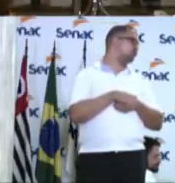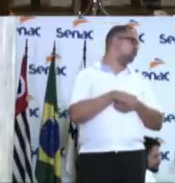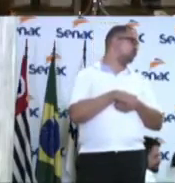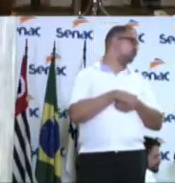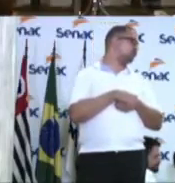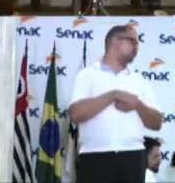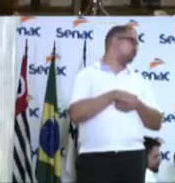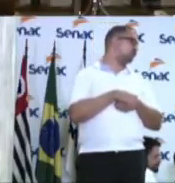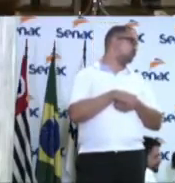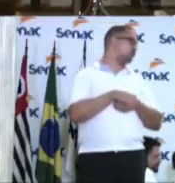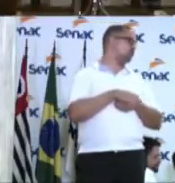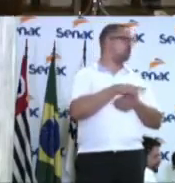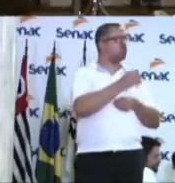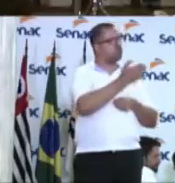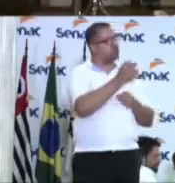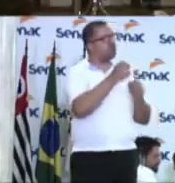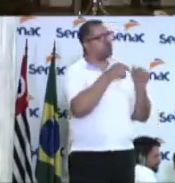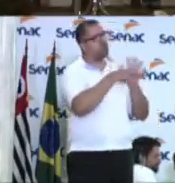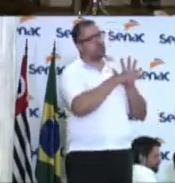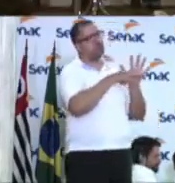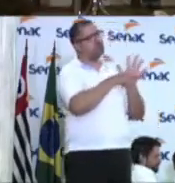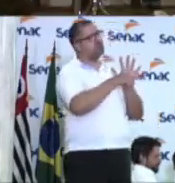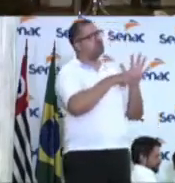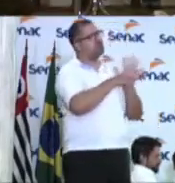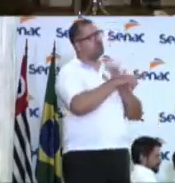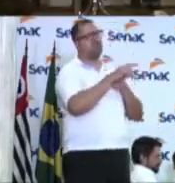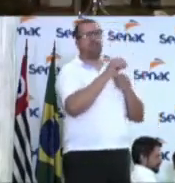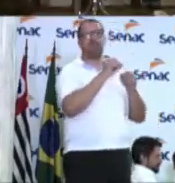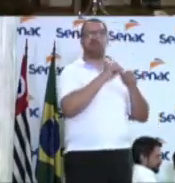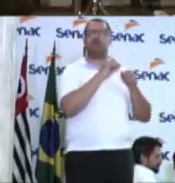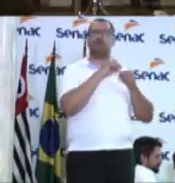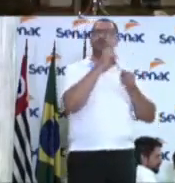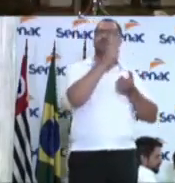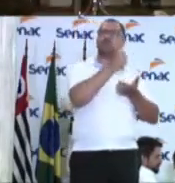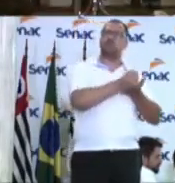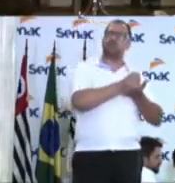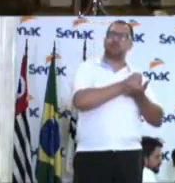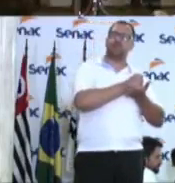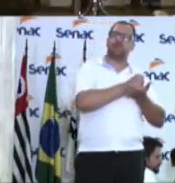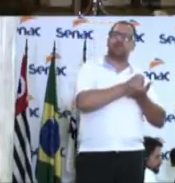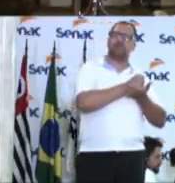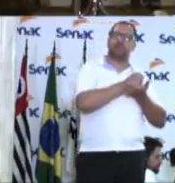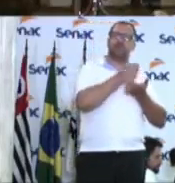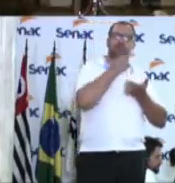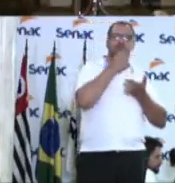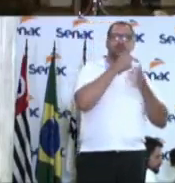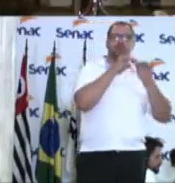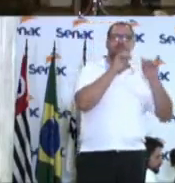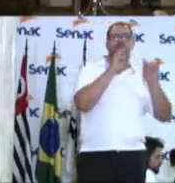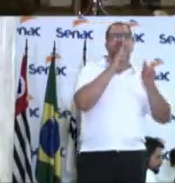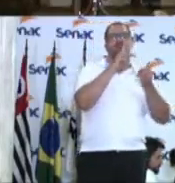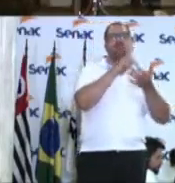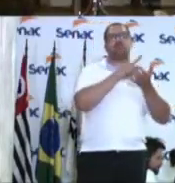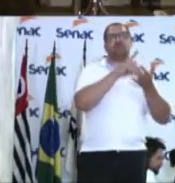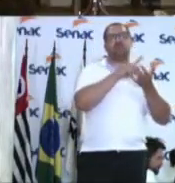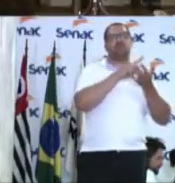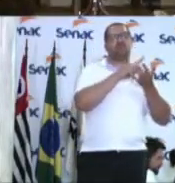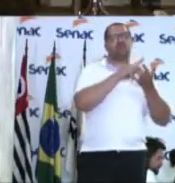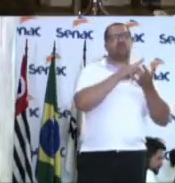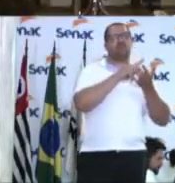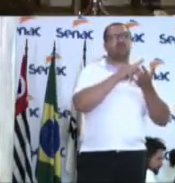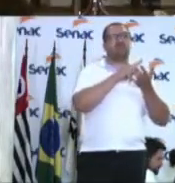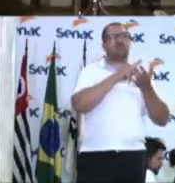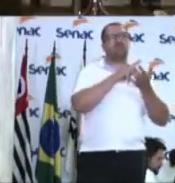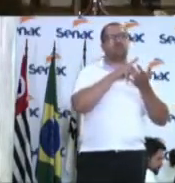Oi. Eu queria perguntar como é que vocês fazem quando a marca... ela quer falar sobre alguma verdade que ela não tem dentro